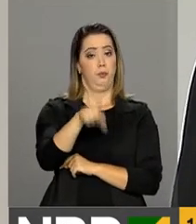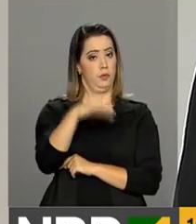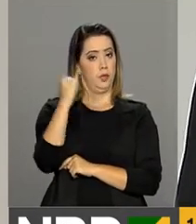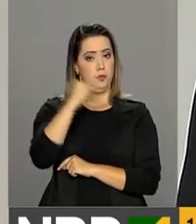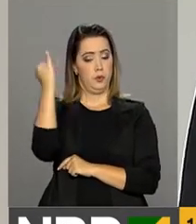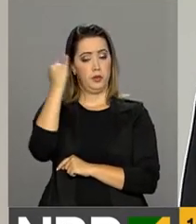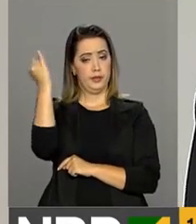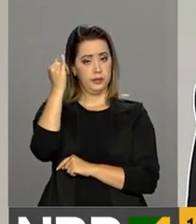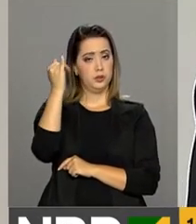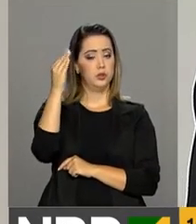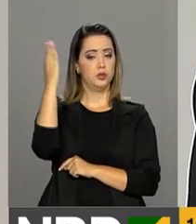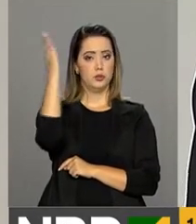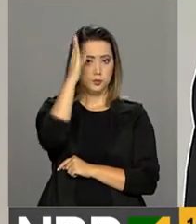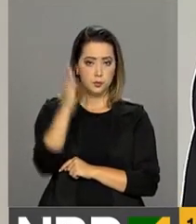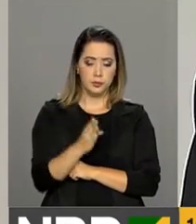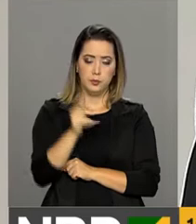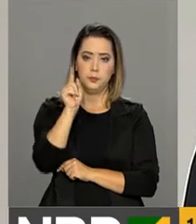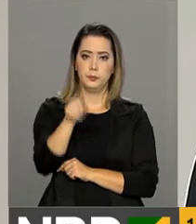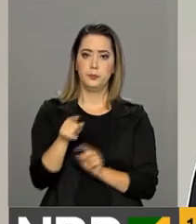interessante quando